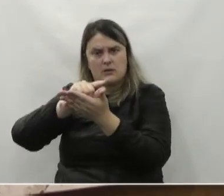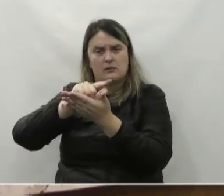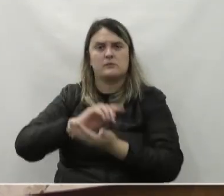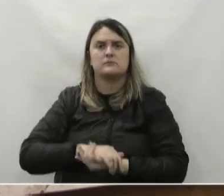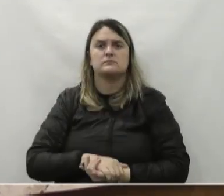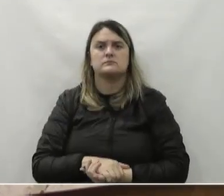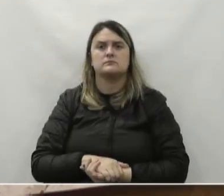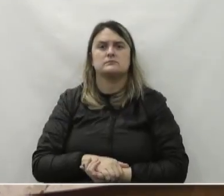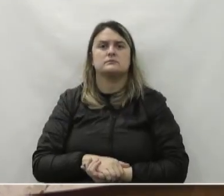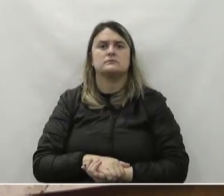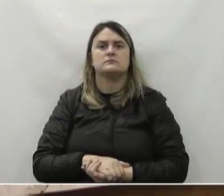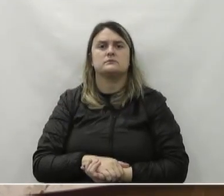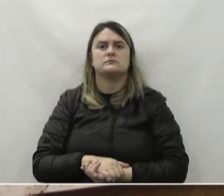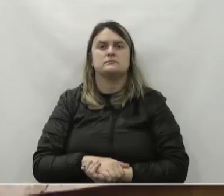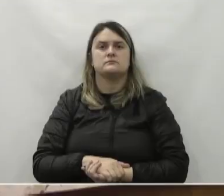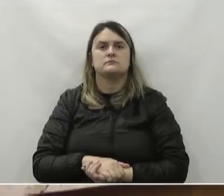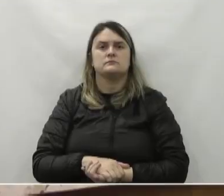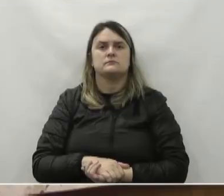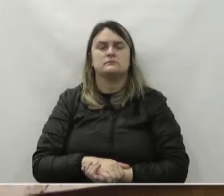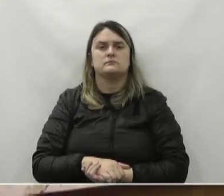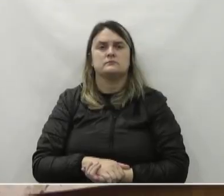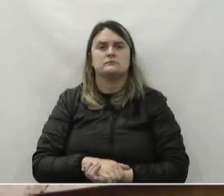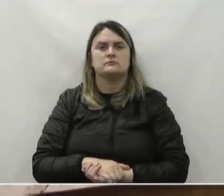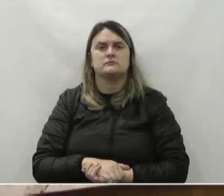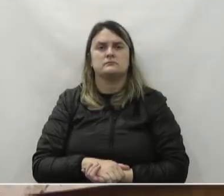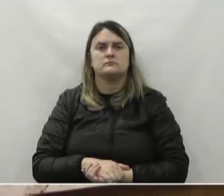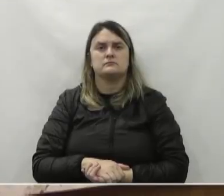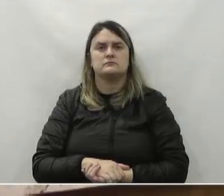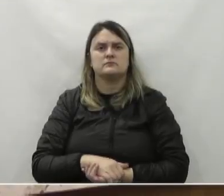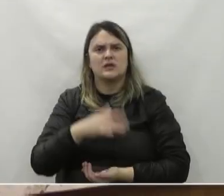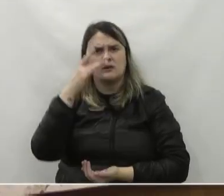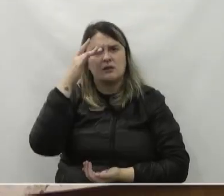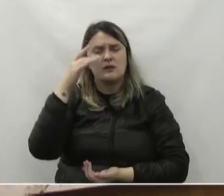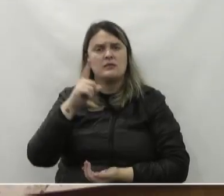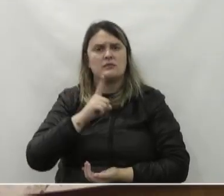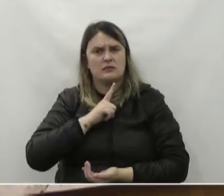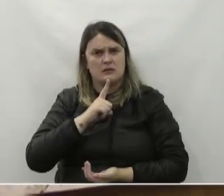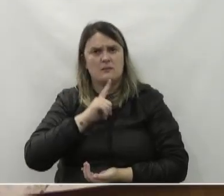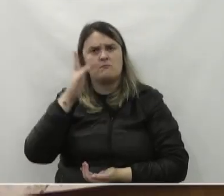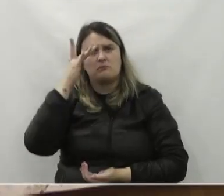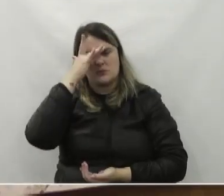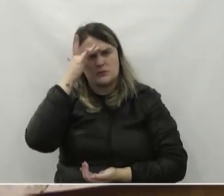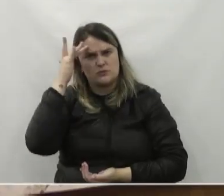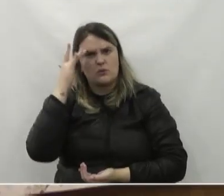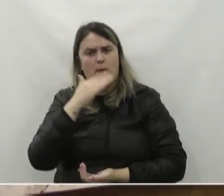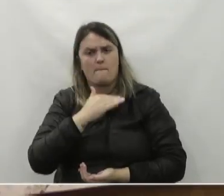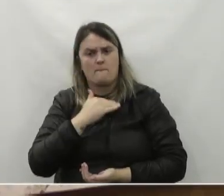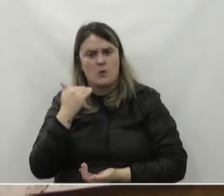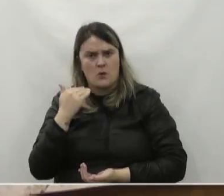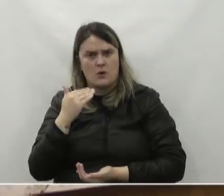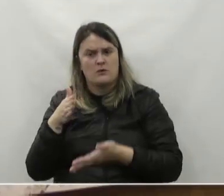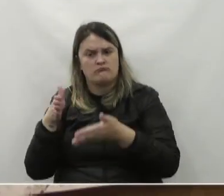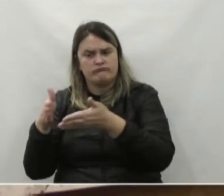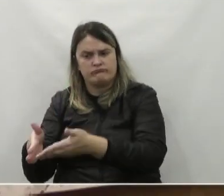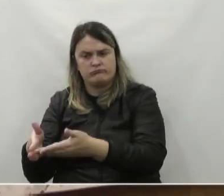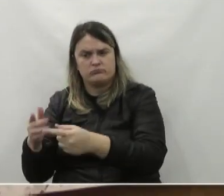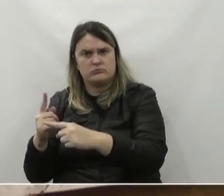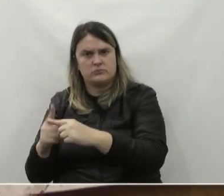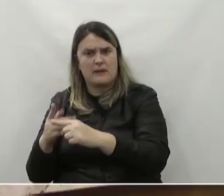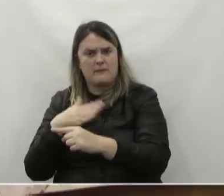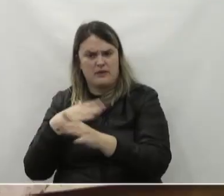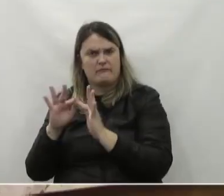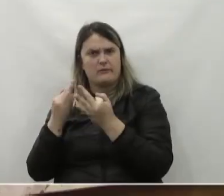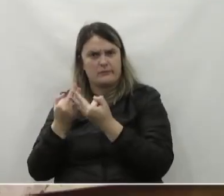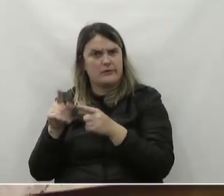né? Tem entes queridos aí de muita gente lá que, inclusive os meus, estão lá.